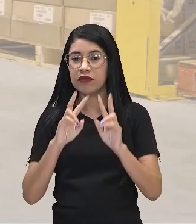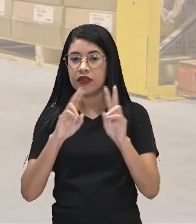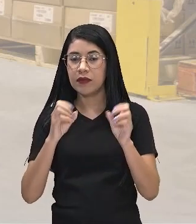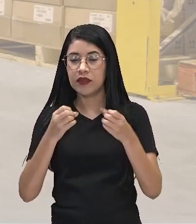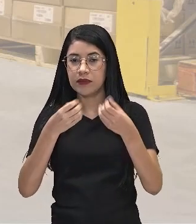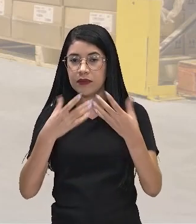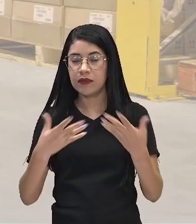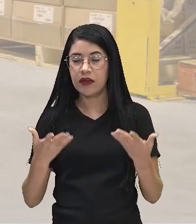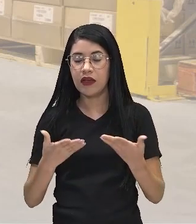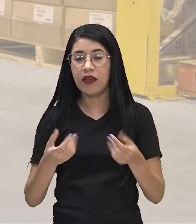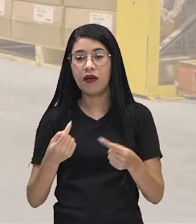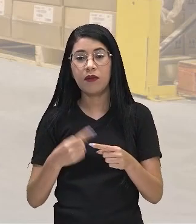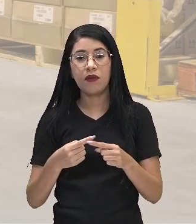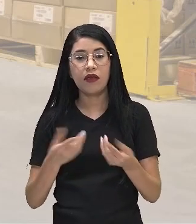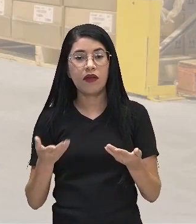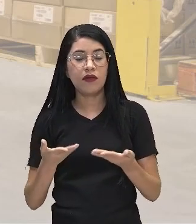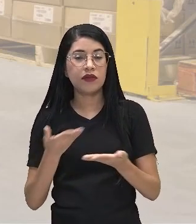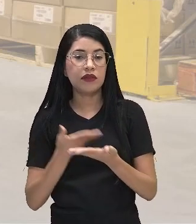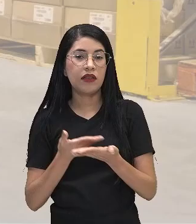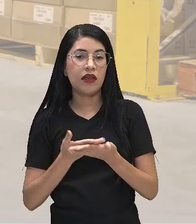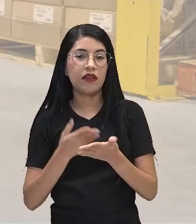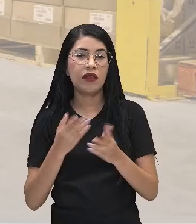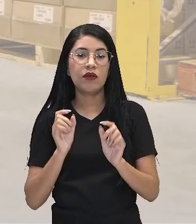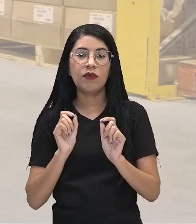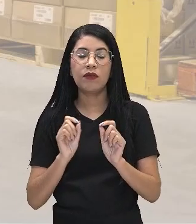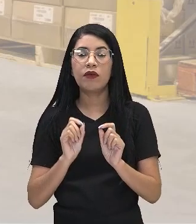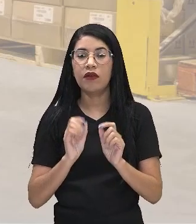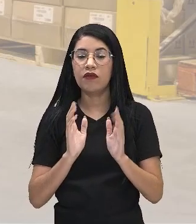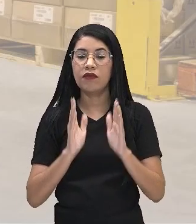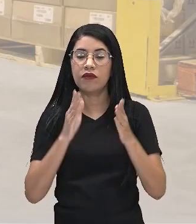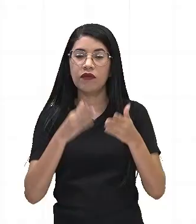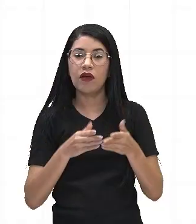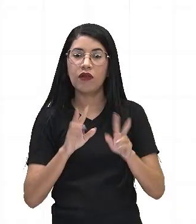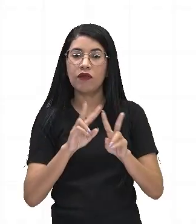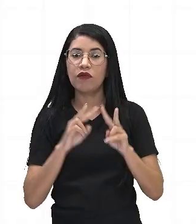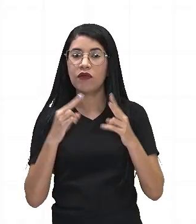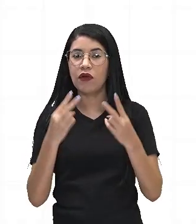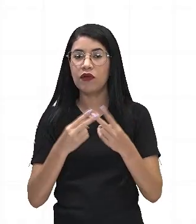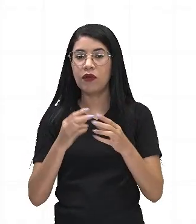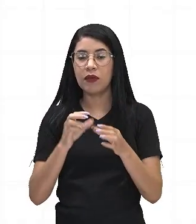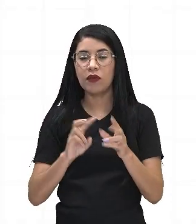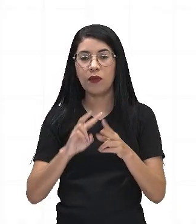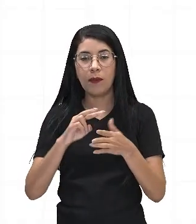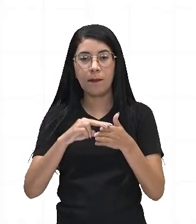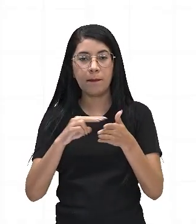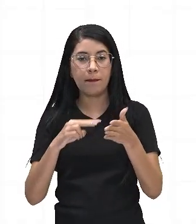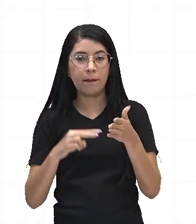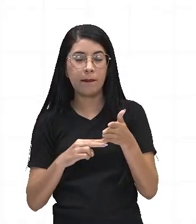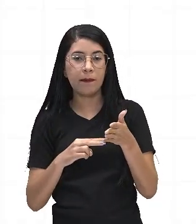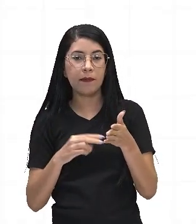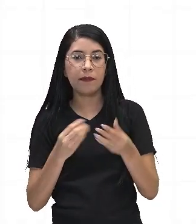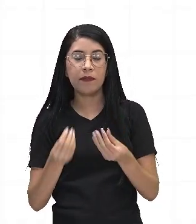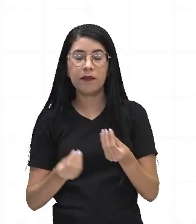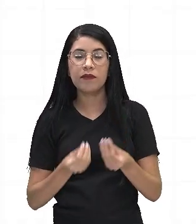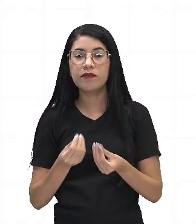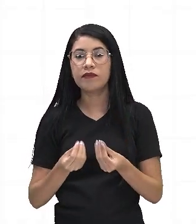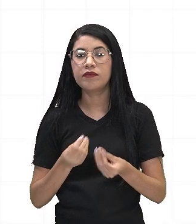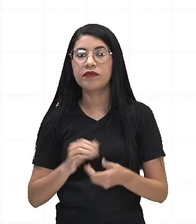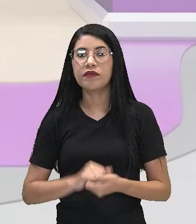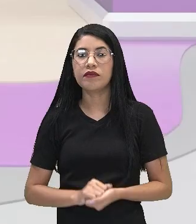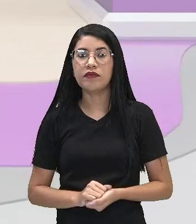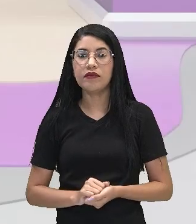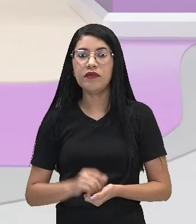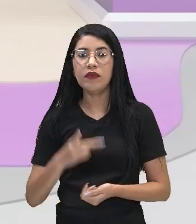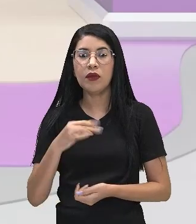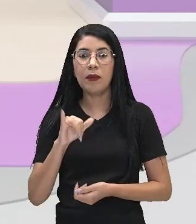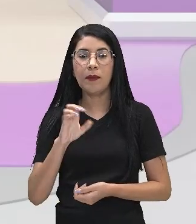Porque na nossa aula nós vamos estudar o volume dos prismas, certo? Então, prisma vai ser